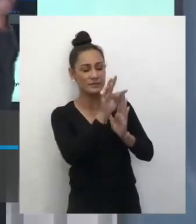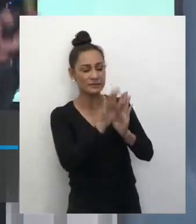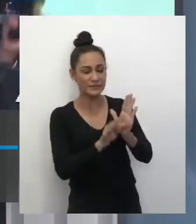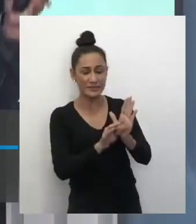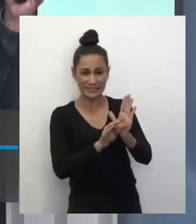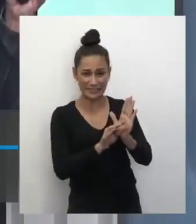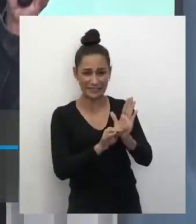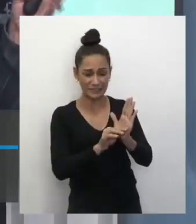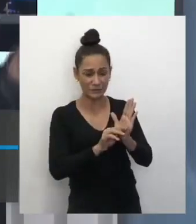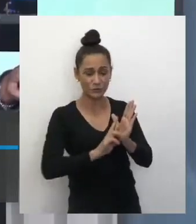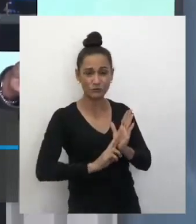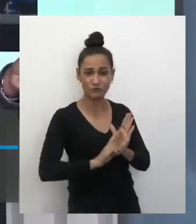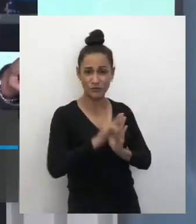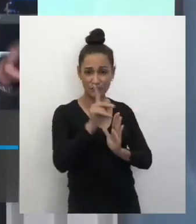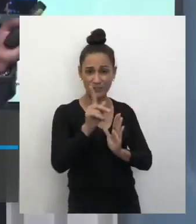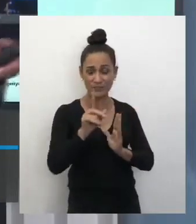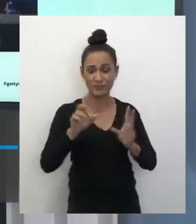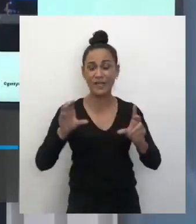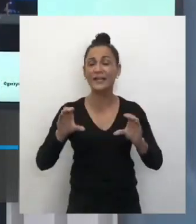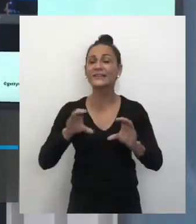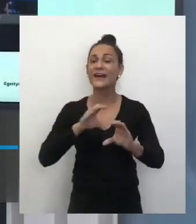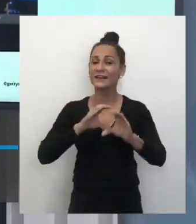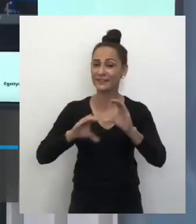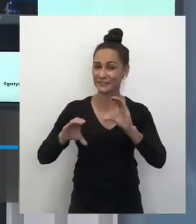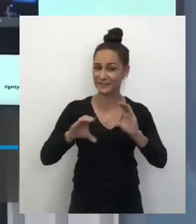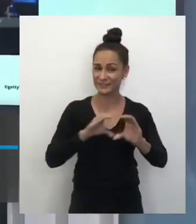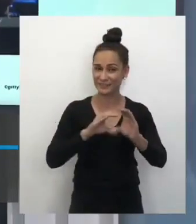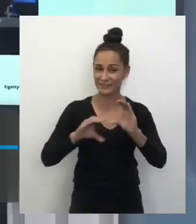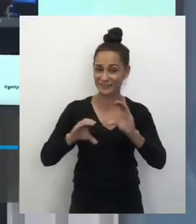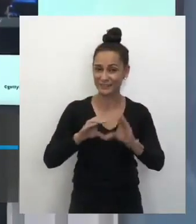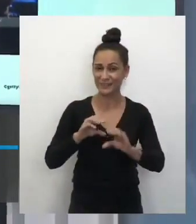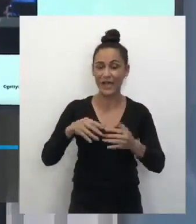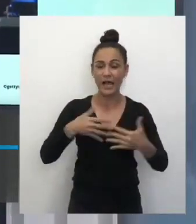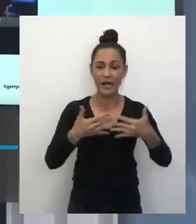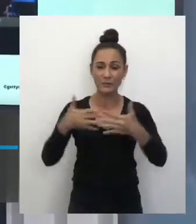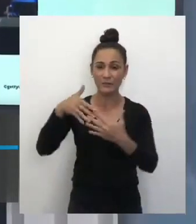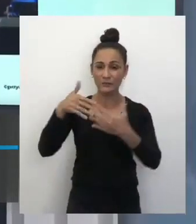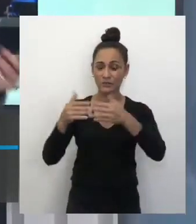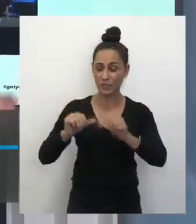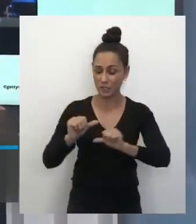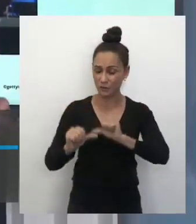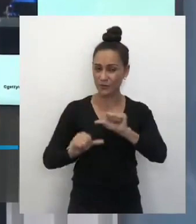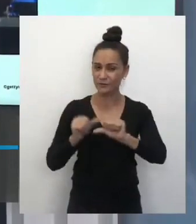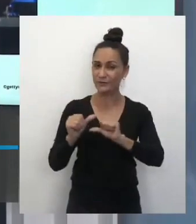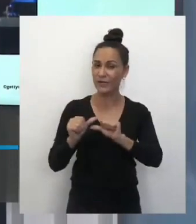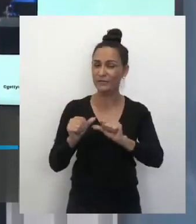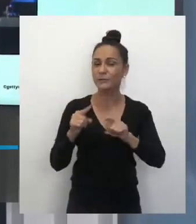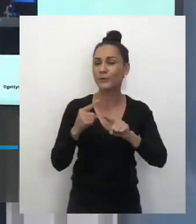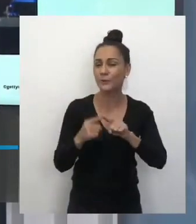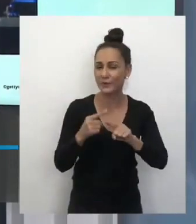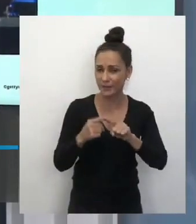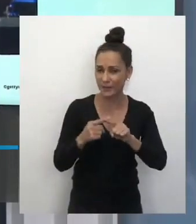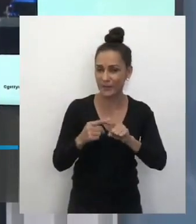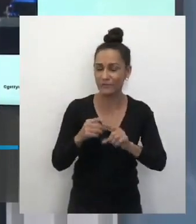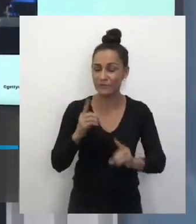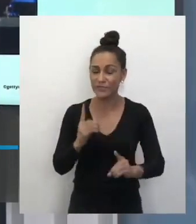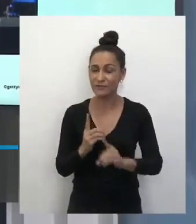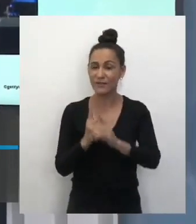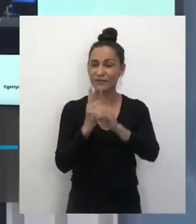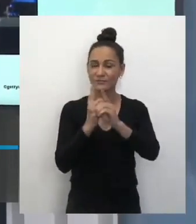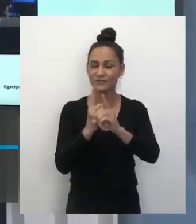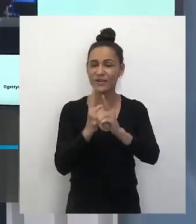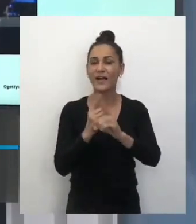letra da canção. Geralmente a melodia não é modificada. Por quê? Porque é através da melodia que você vai reconhecer e vai saber que